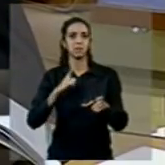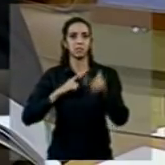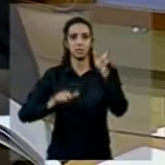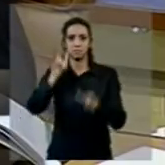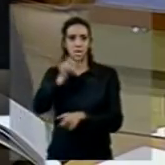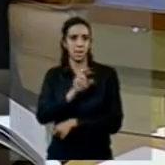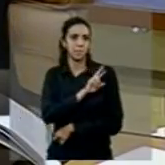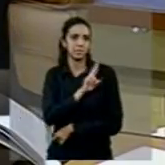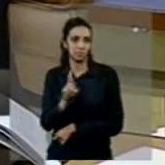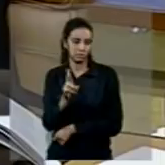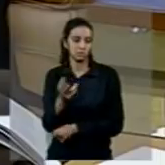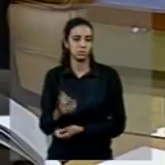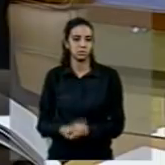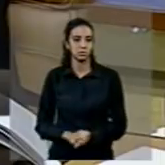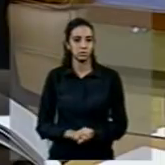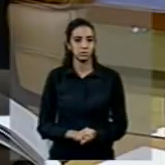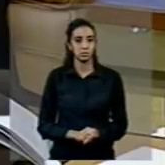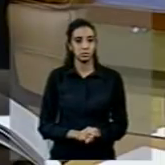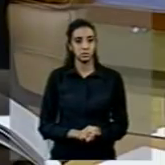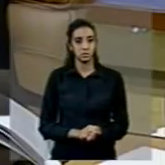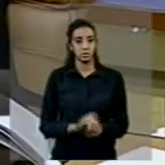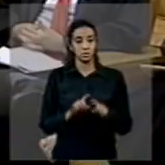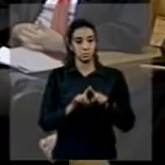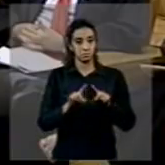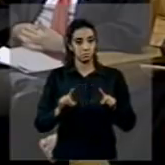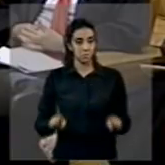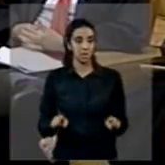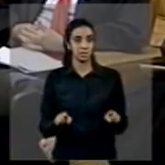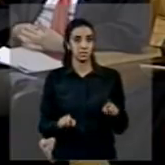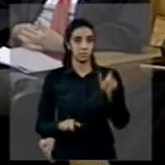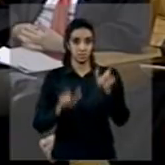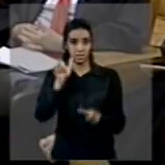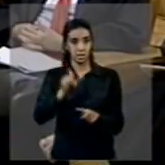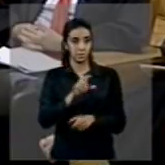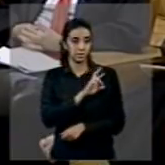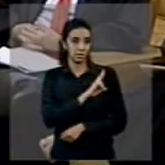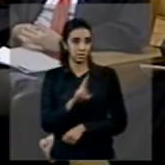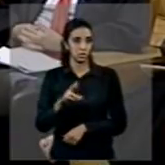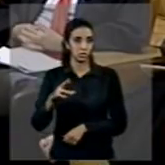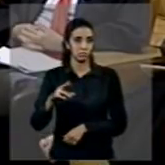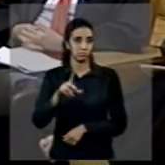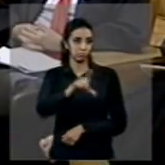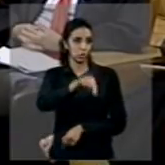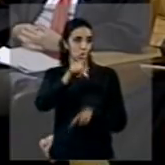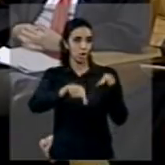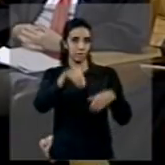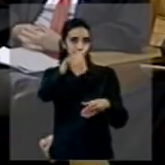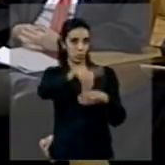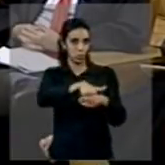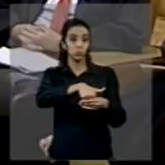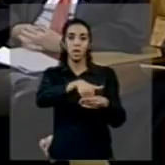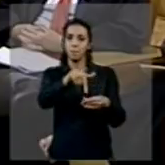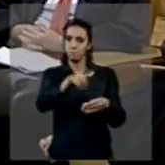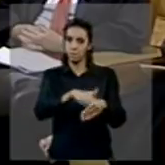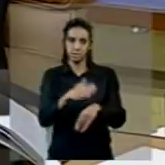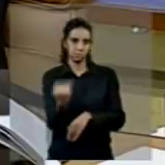é a nossa. Mas, na parte que ela é representativa e eletiva, evidente que este é um instrumento mais importante. Portanto, encanta realmente à